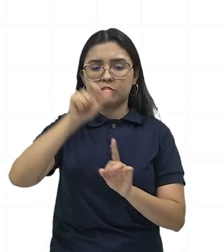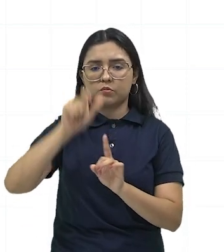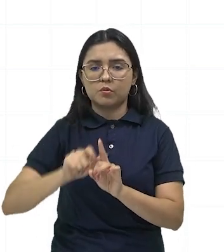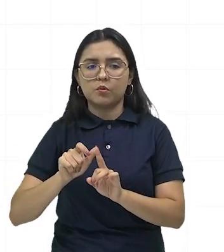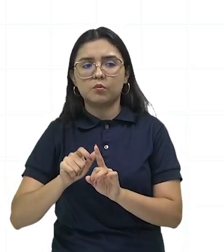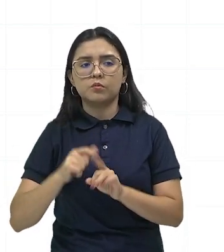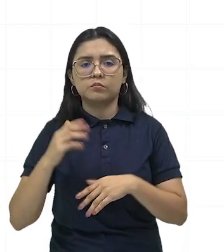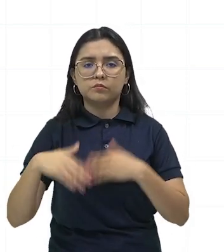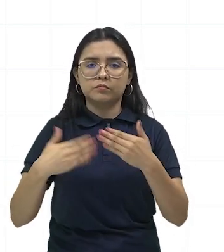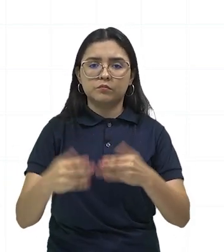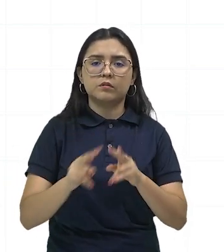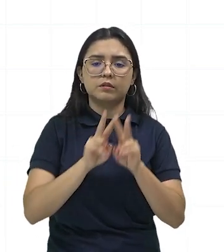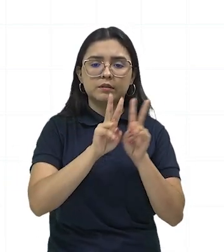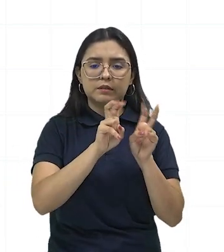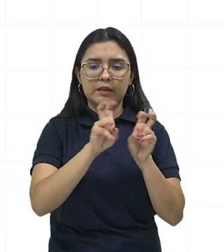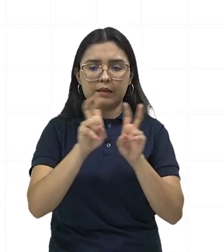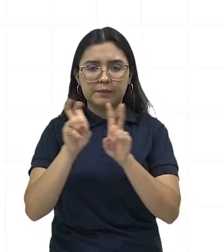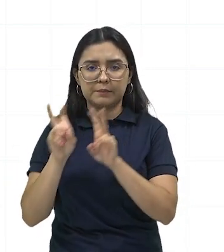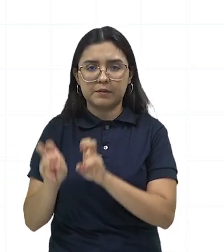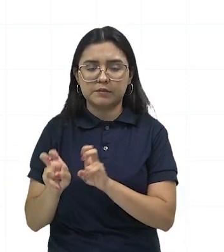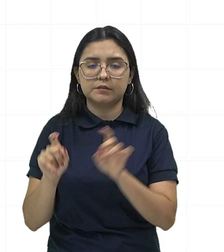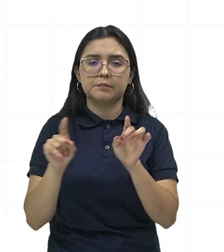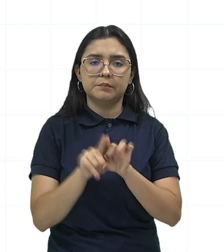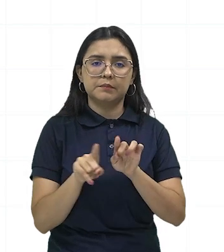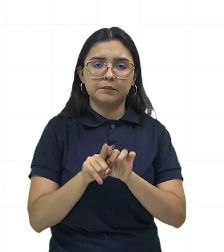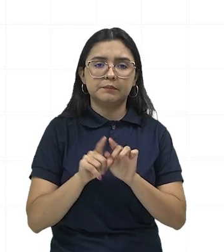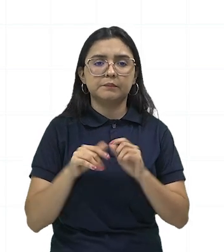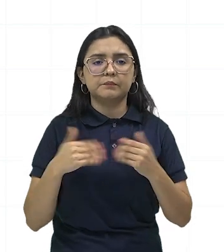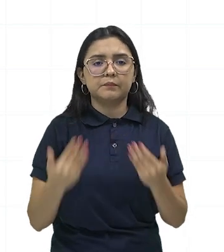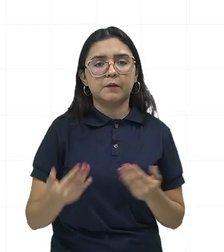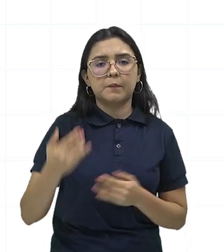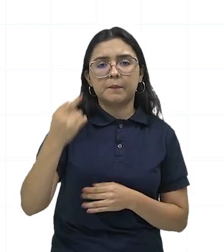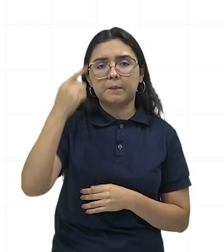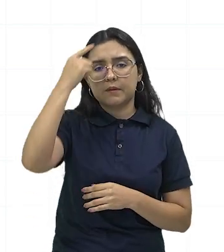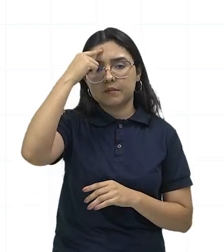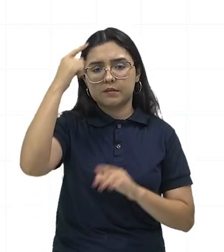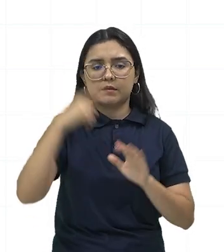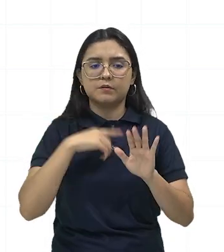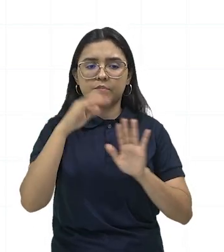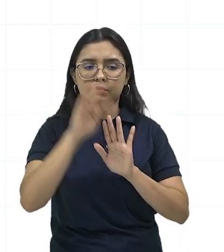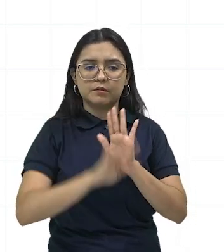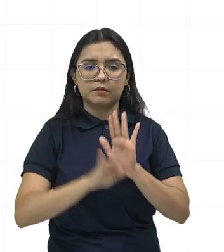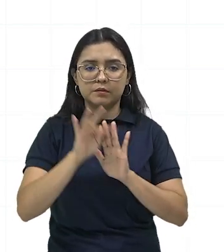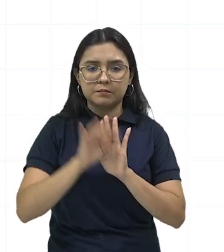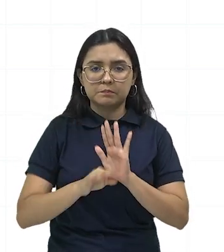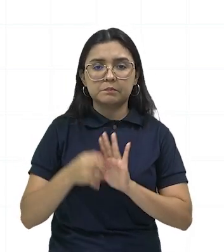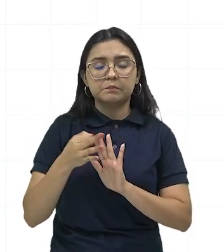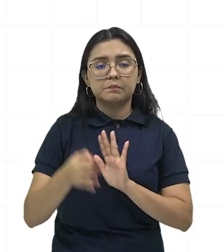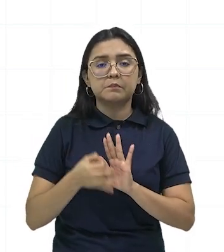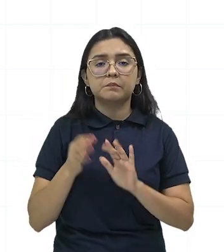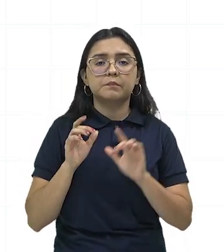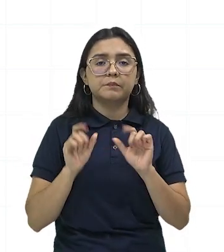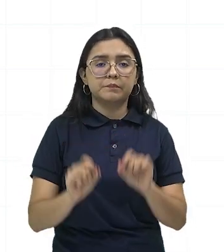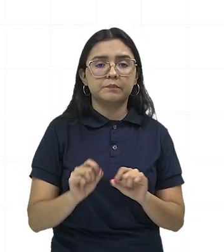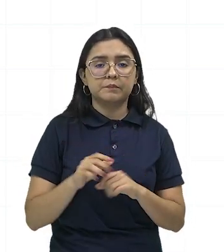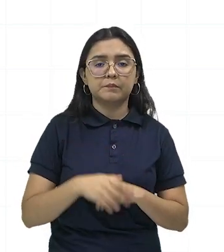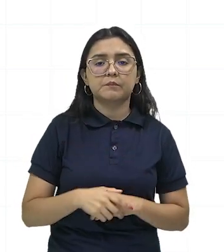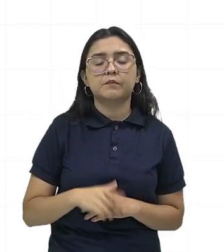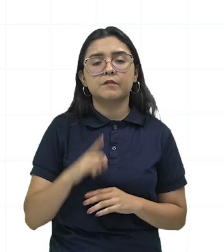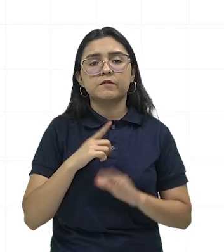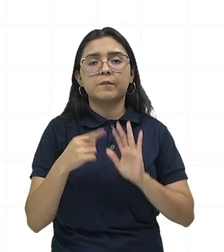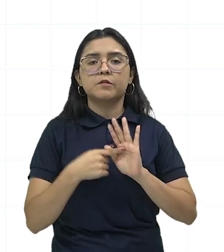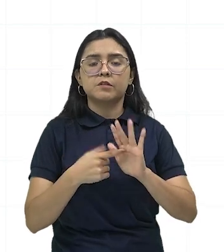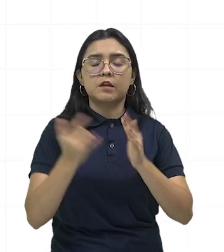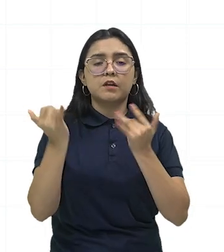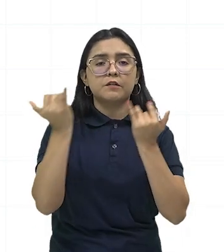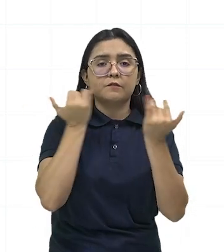desenvolvem, temas são explorados em maior profundidade. Tentando pensar no texto dissertativo argumentativo, é onde você vai dar